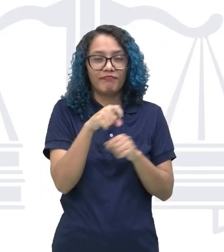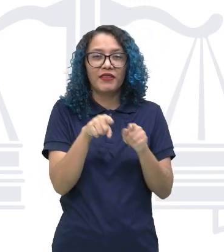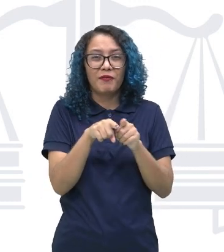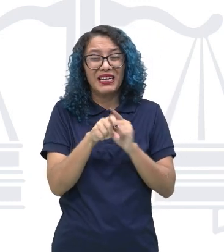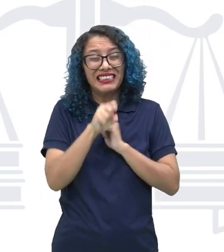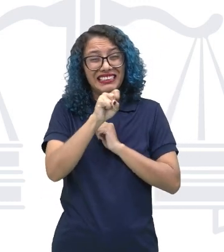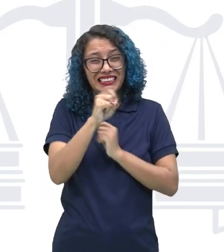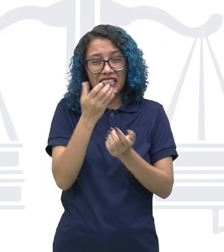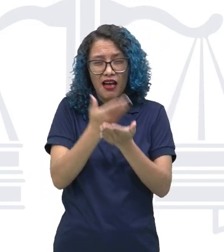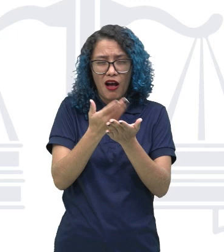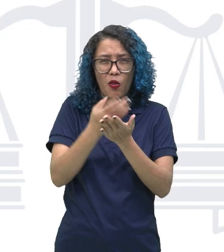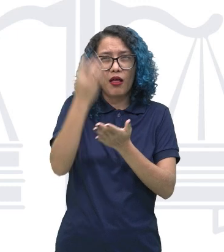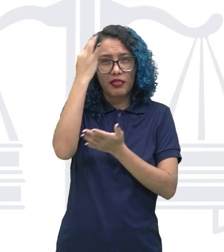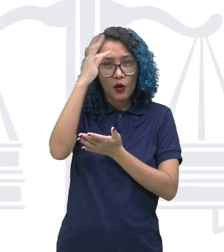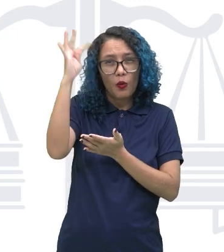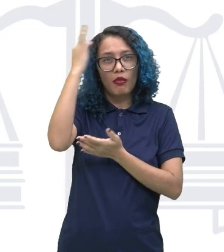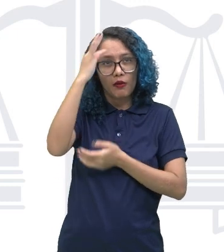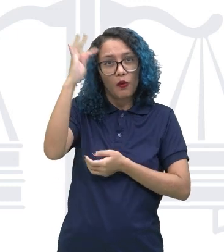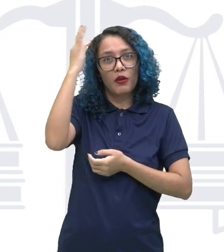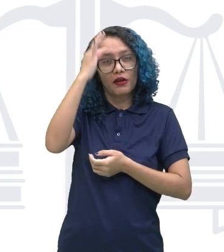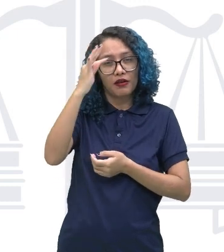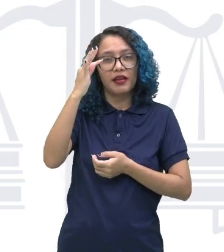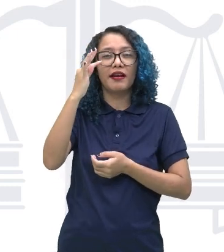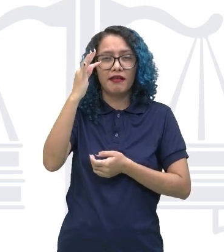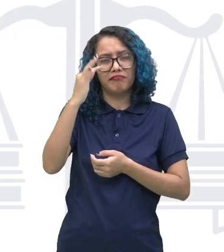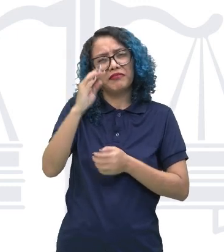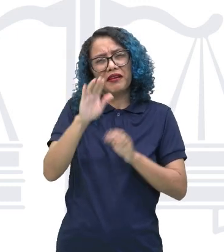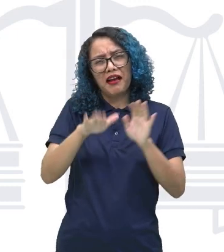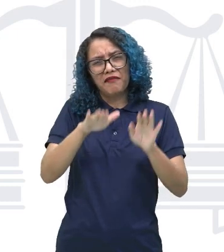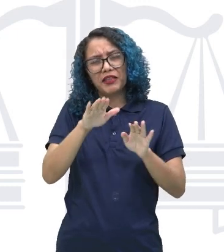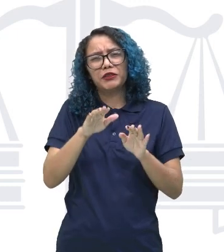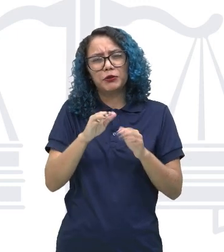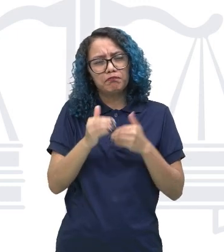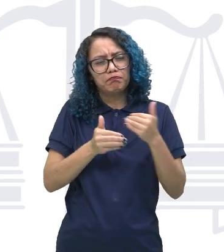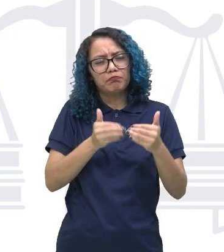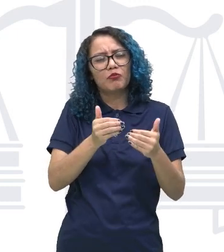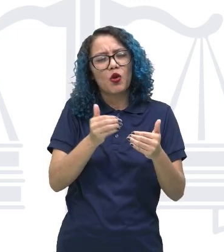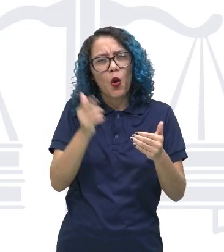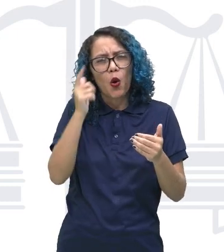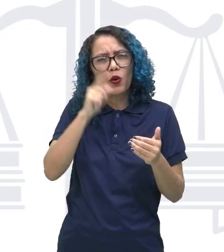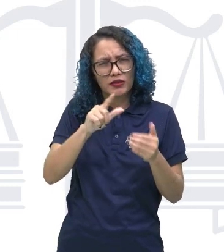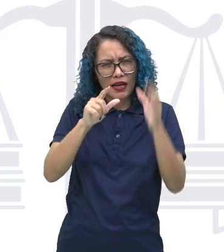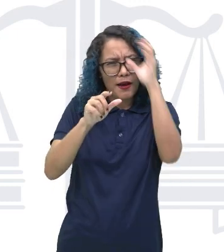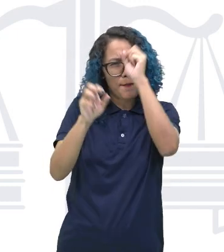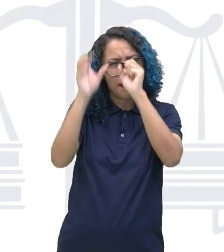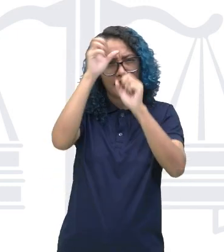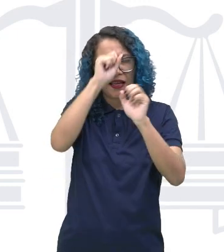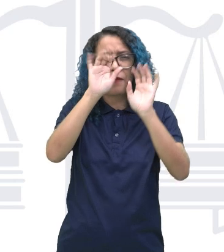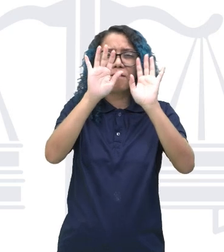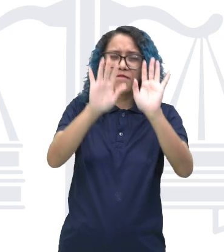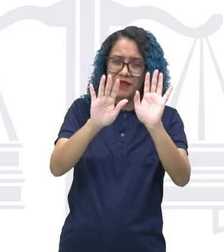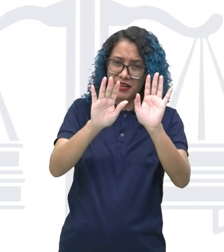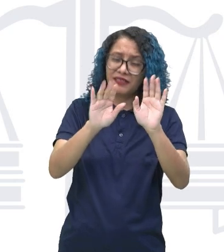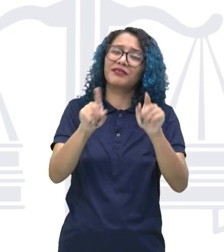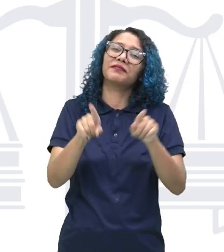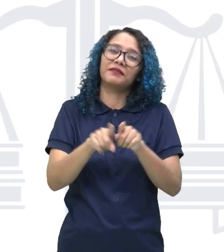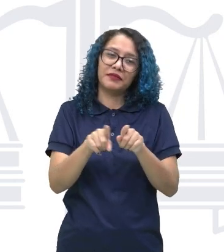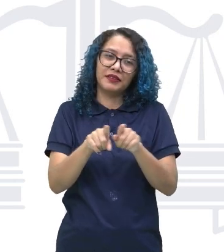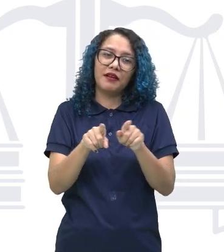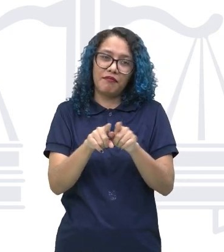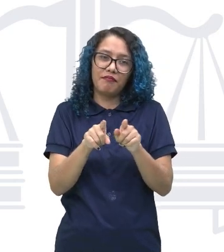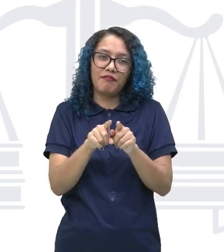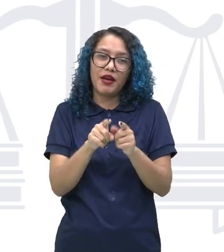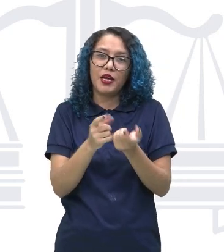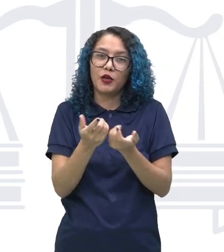muito teóricas, a gente até certo momento a gente consegue se Sim, apropriar, mas eu também tenho essa forma de aprender que é